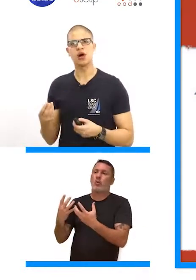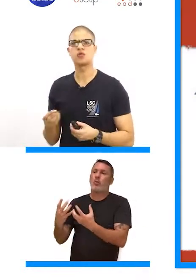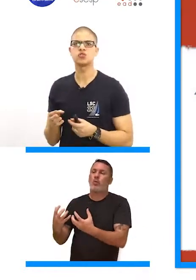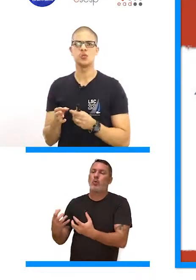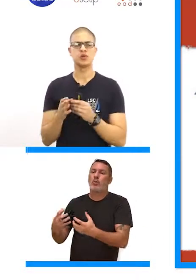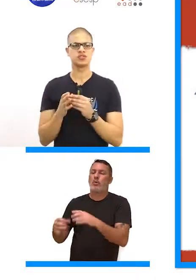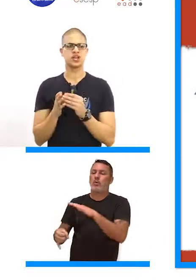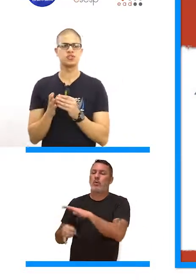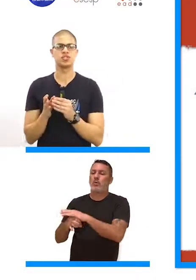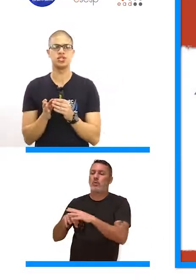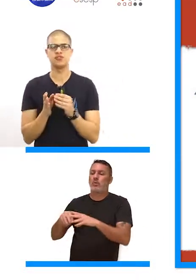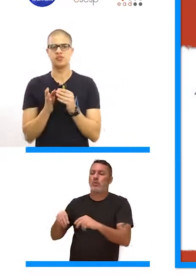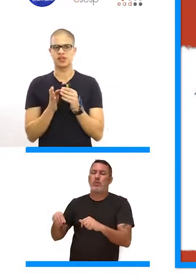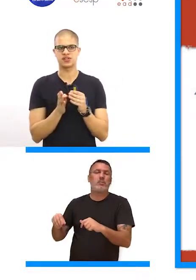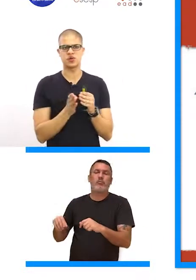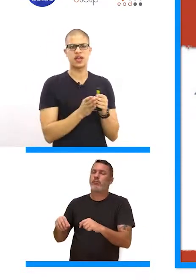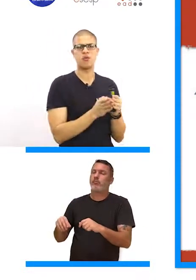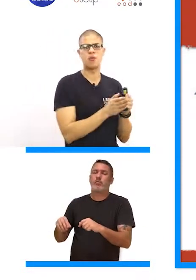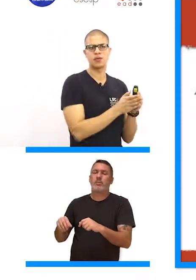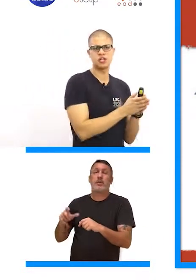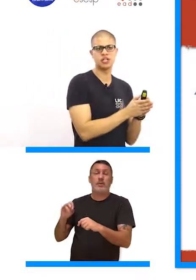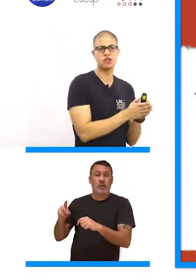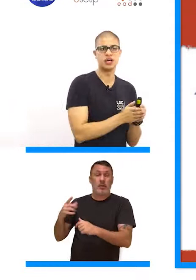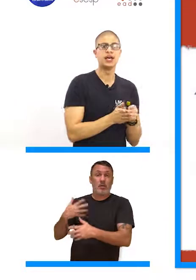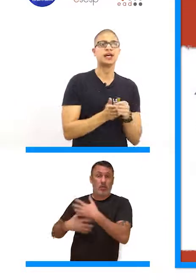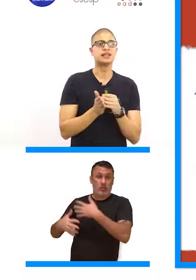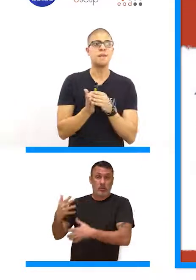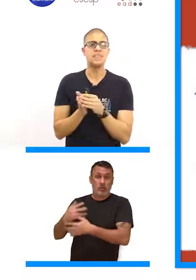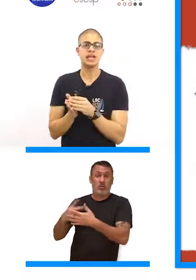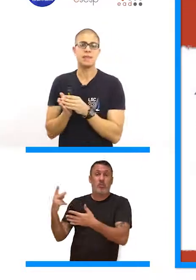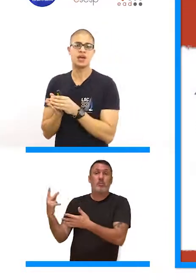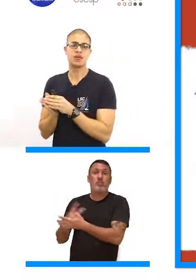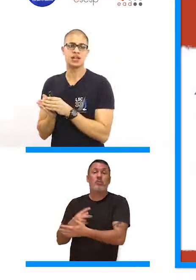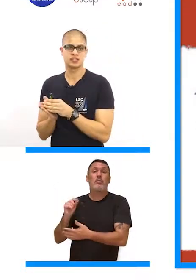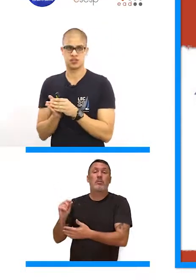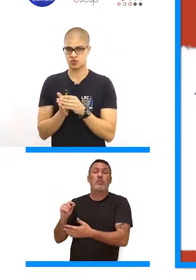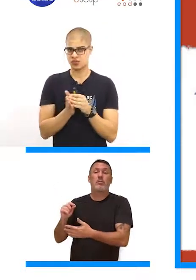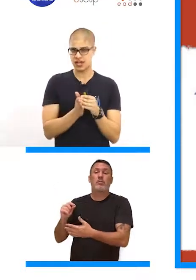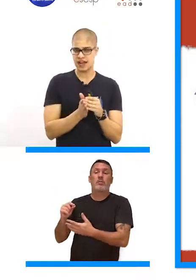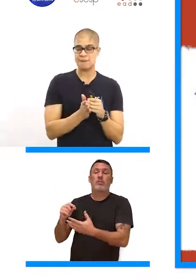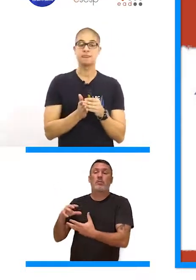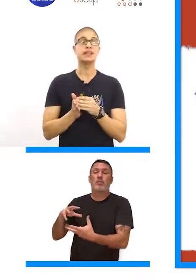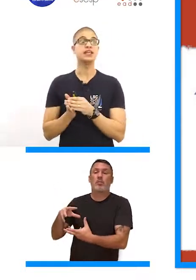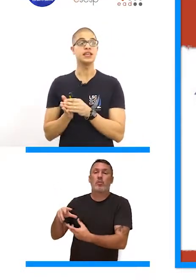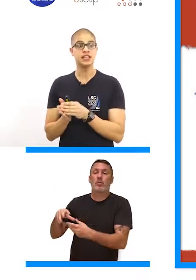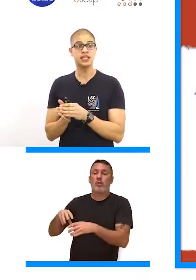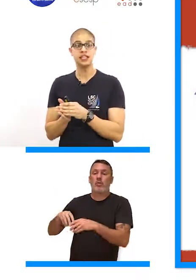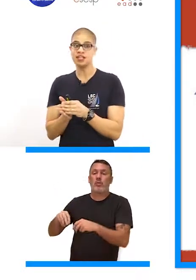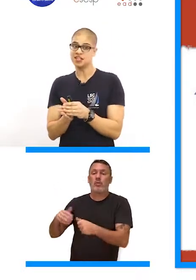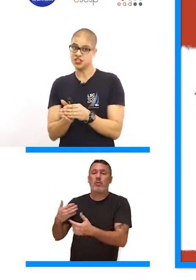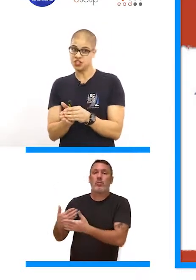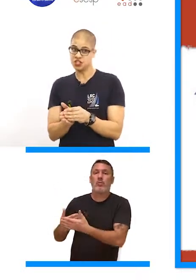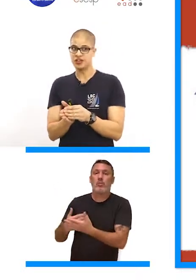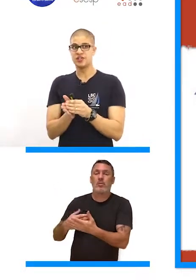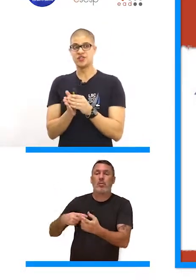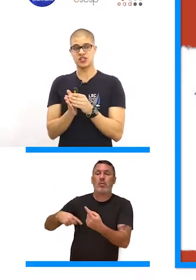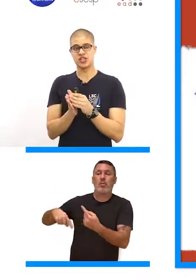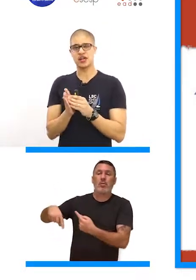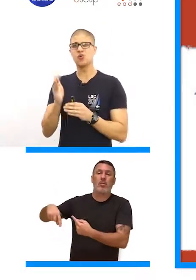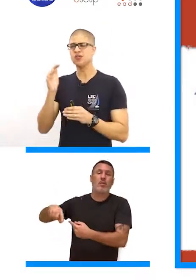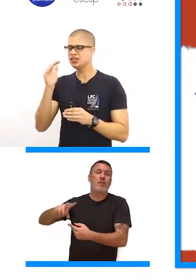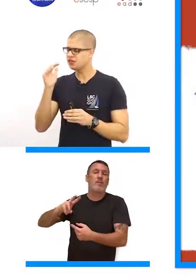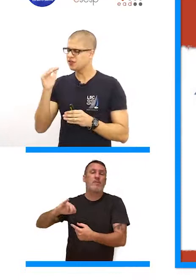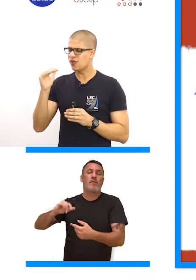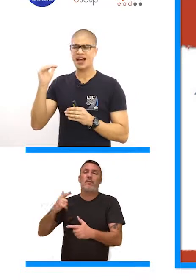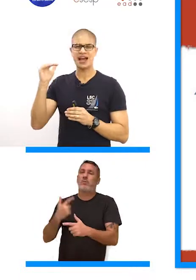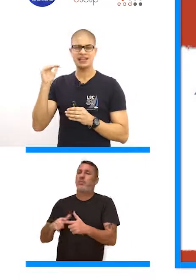infiltração. Logo, se o processo de infiltração é comprometido, também a percolação será e você